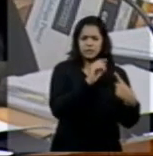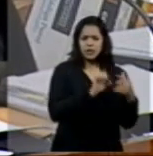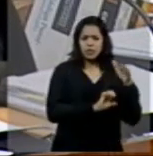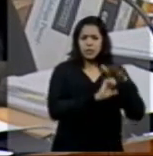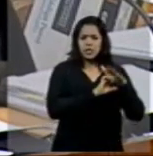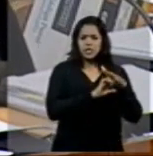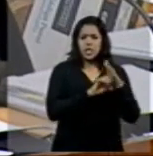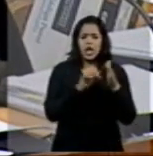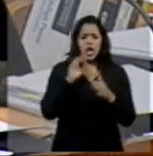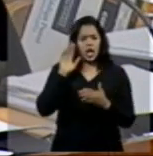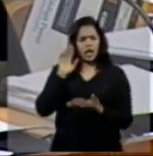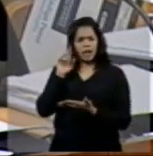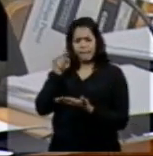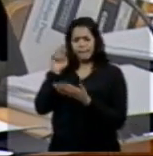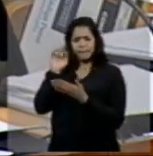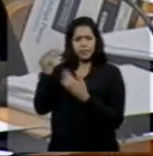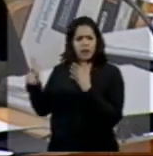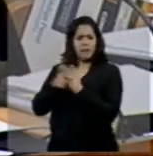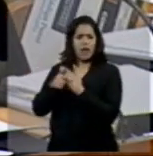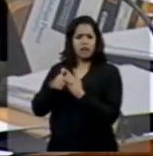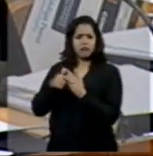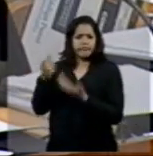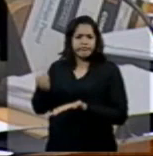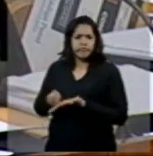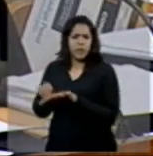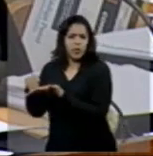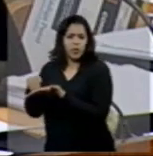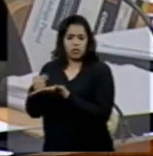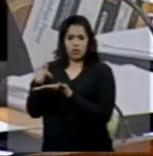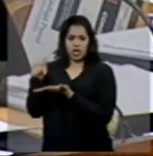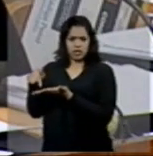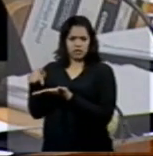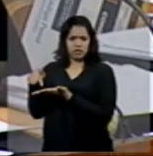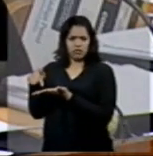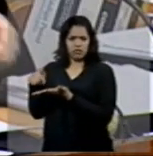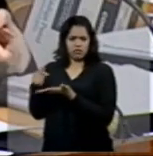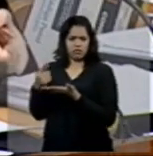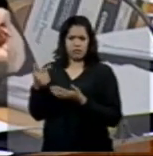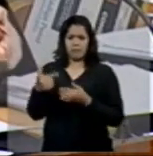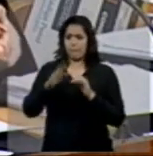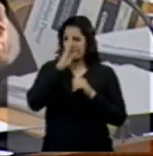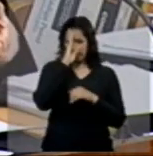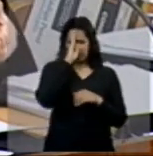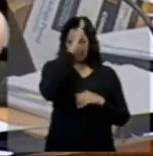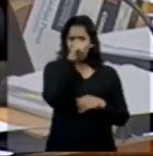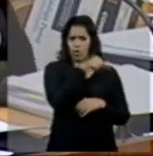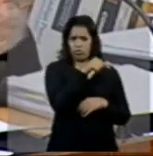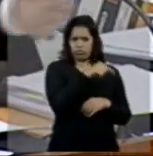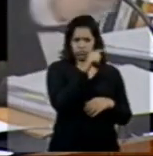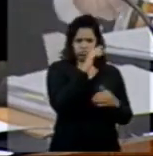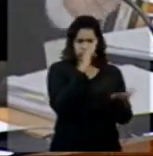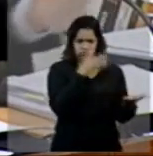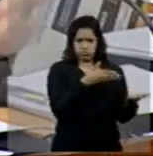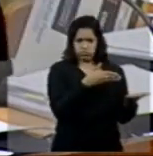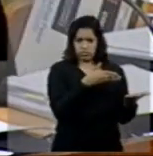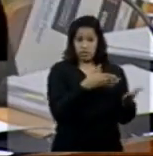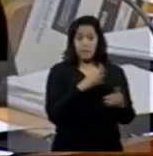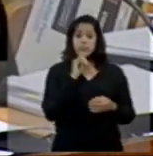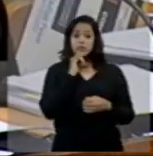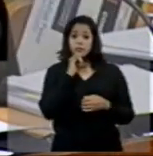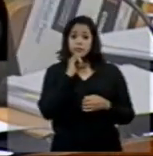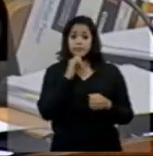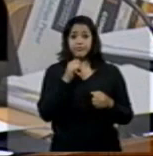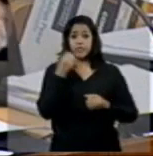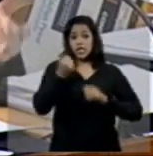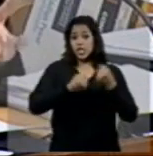se chamava de atividade fim é secundária, enquanto uma atividade meio é principal para comercializar. O transporte e a